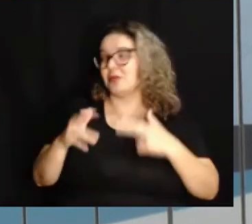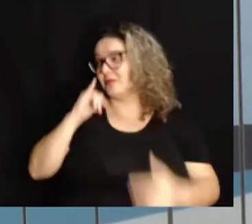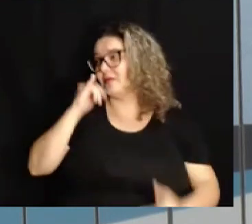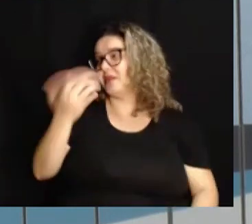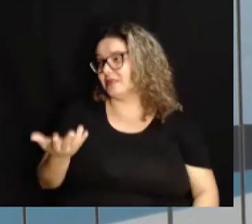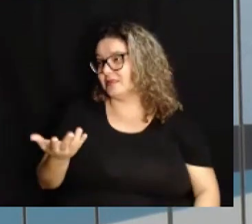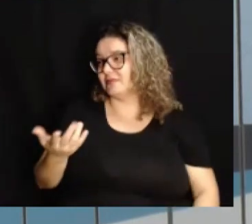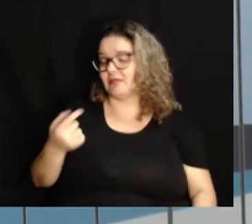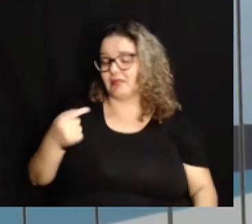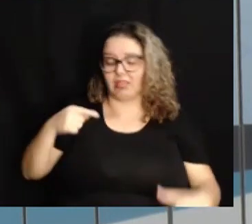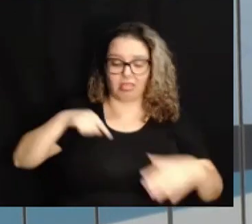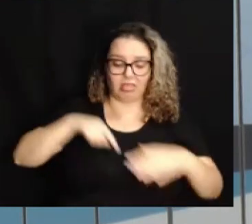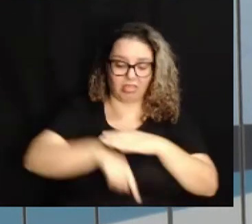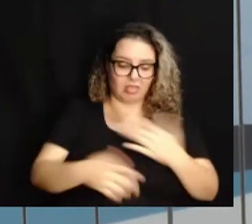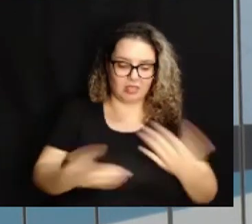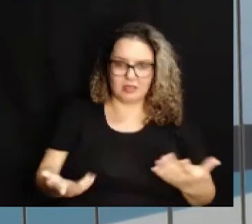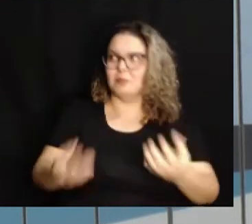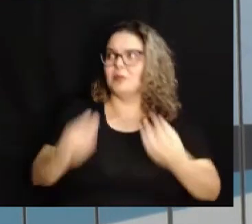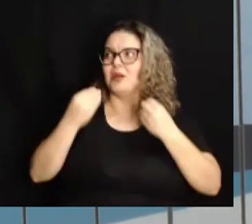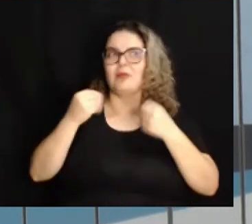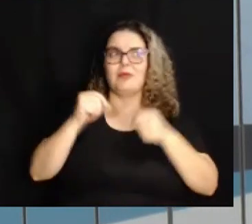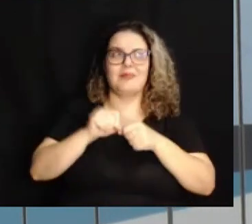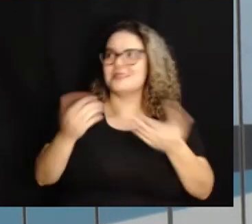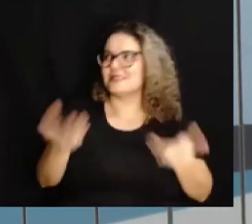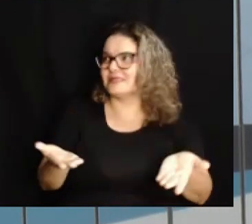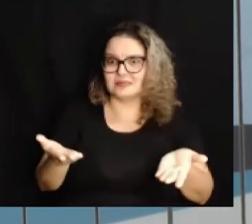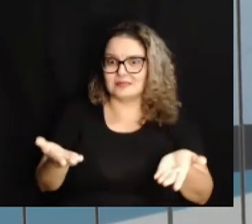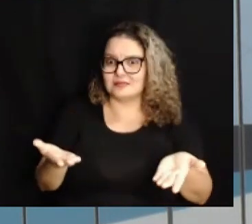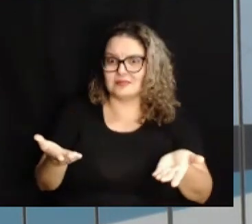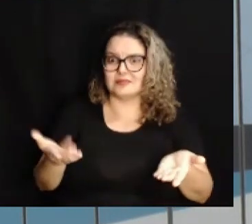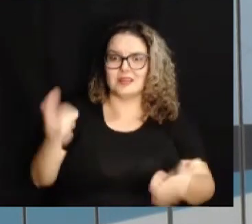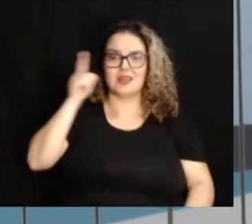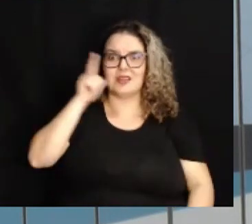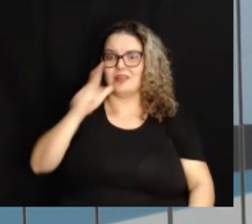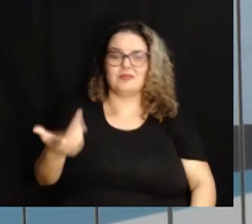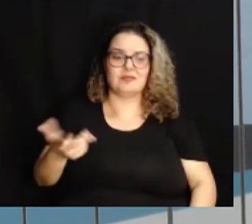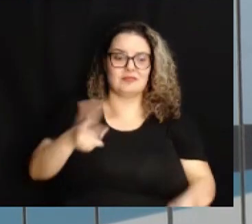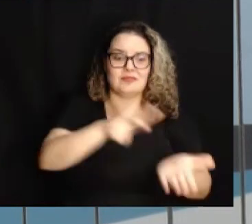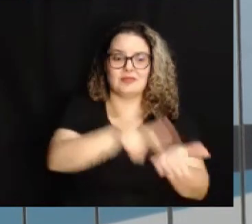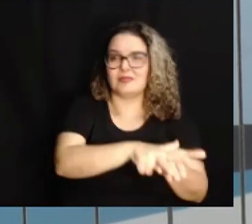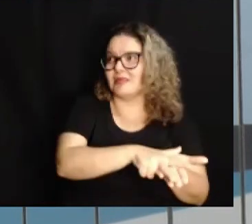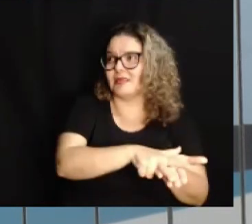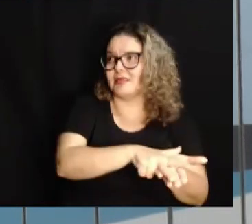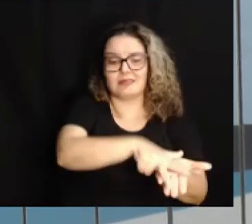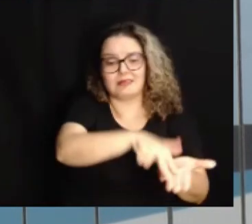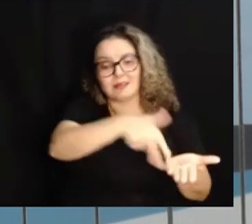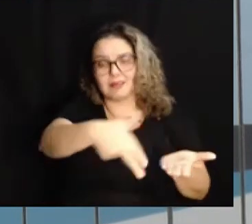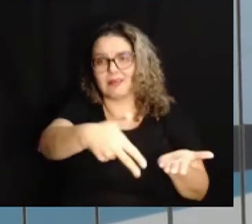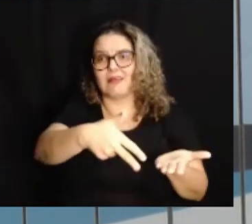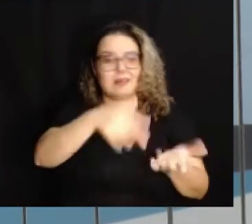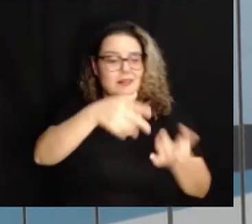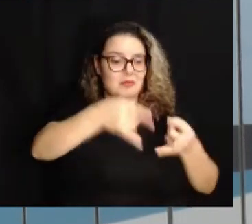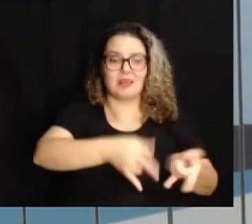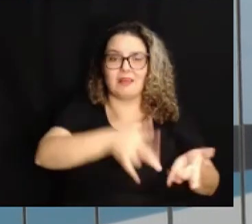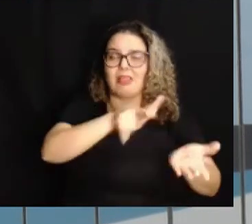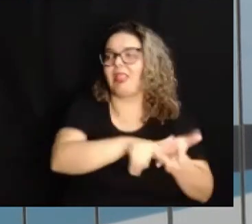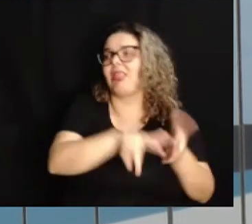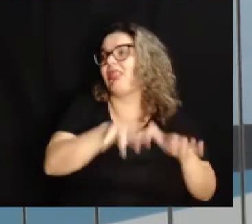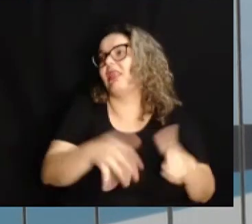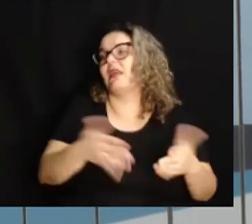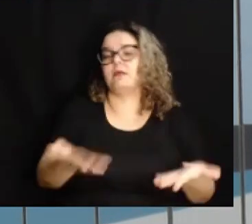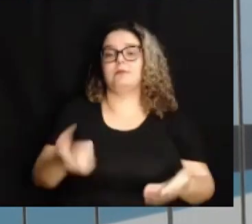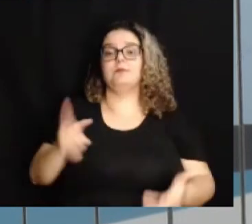assim, pô, mas como é que eu vou fazer isso? Se eu não consigo nem sair da minha cama, sabe? Então é muito importante a gente pensar de não colocar numa